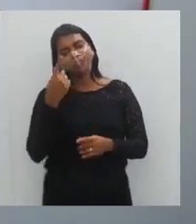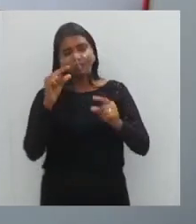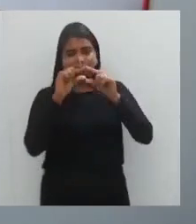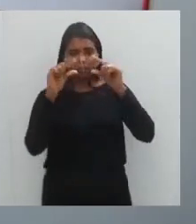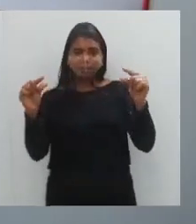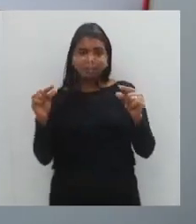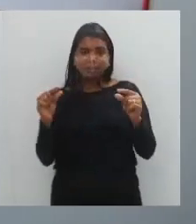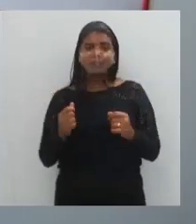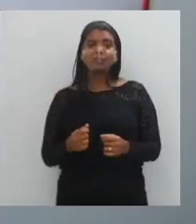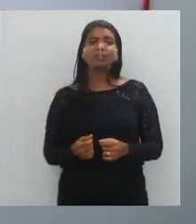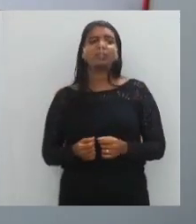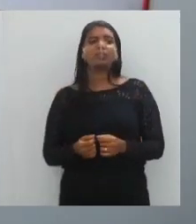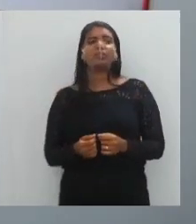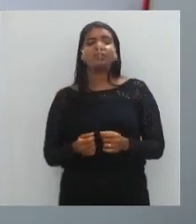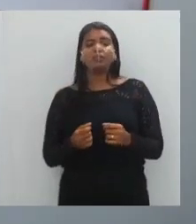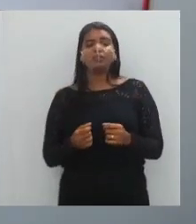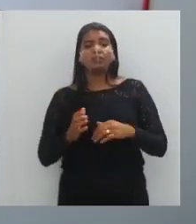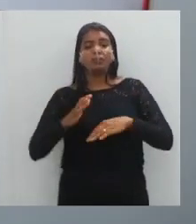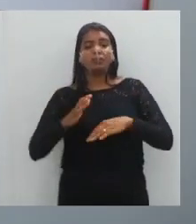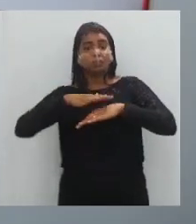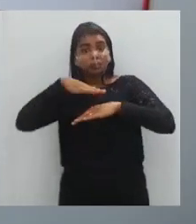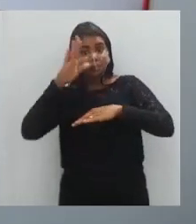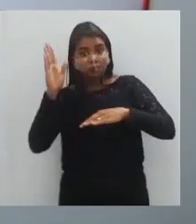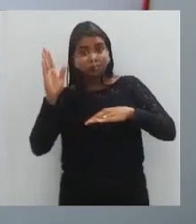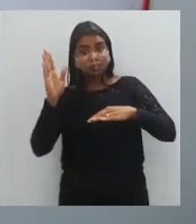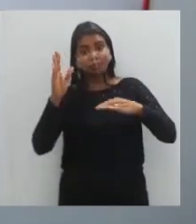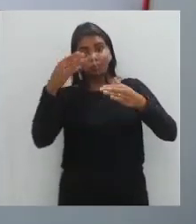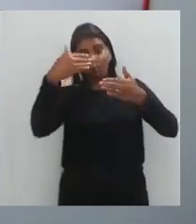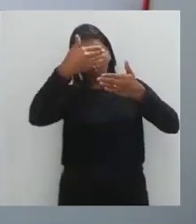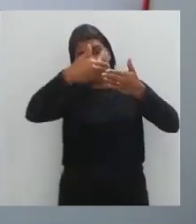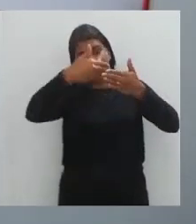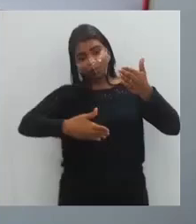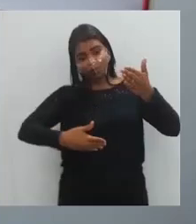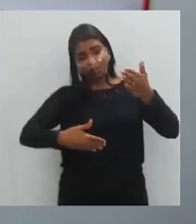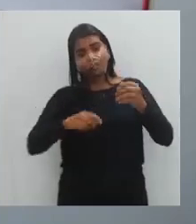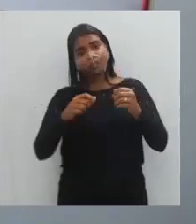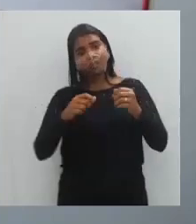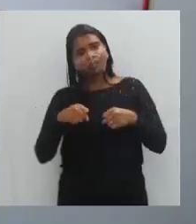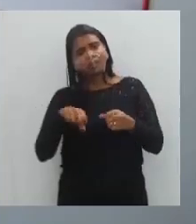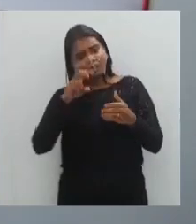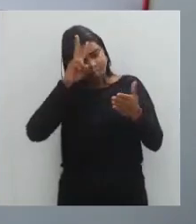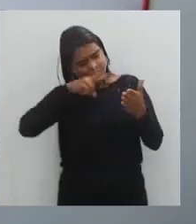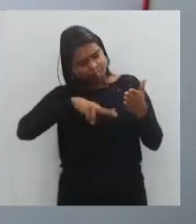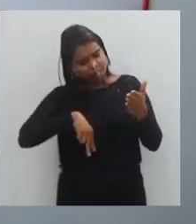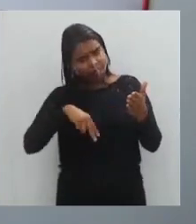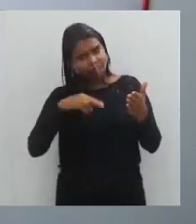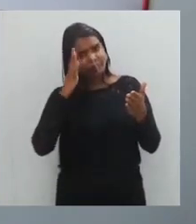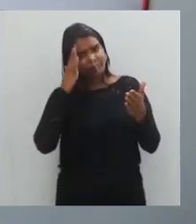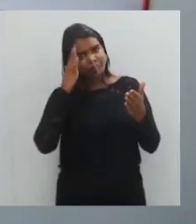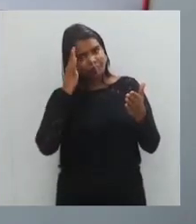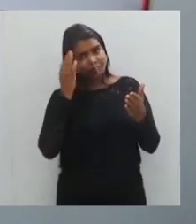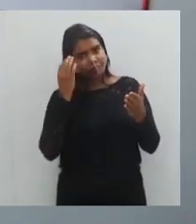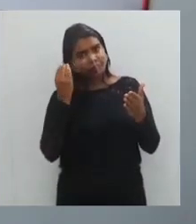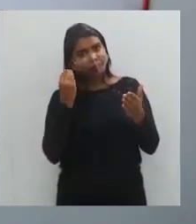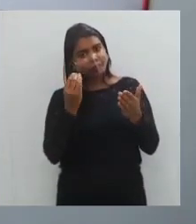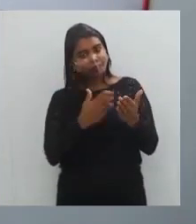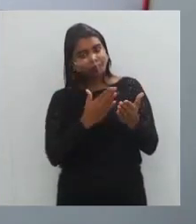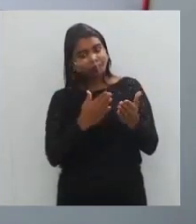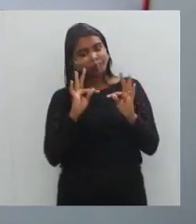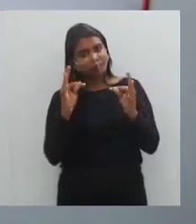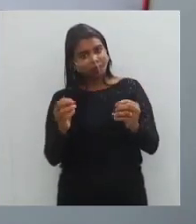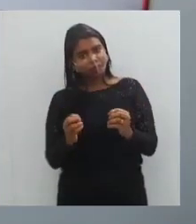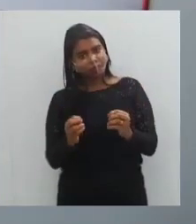já demanda um esforço maior, né, um esforço grande, porque você precisa fazer a leitura desses 2 elementos, imagine uma revista inteira, tá